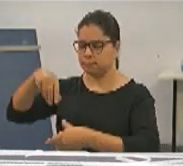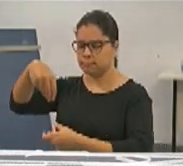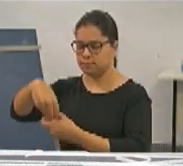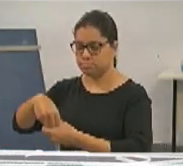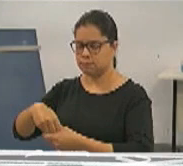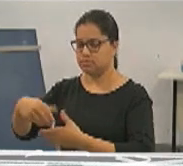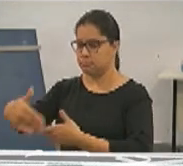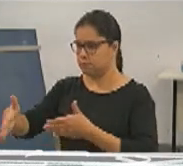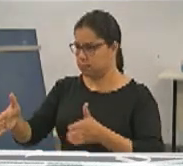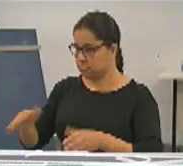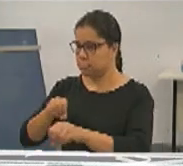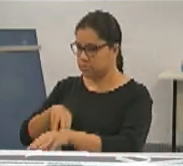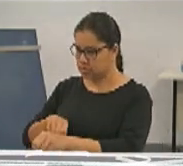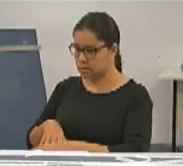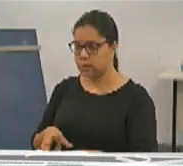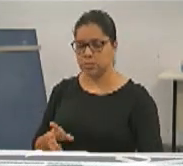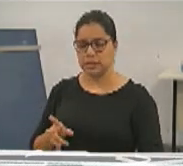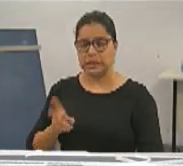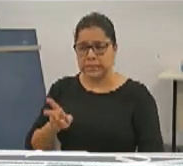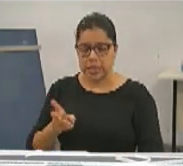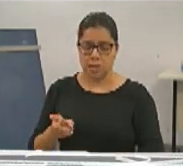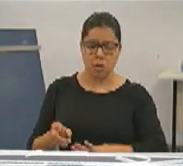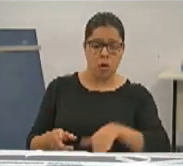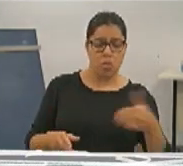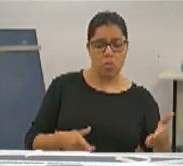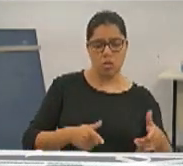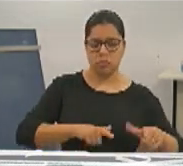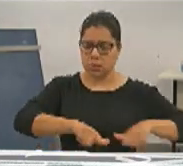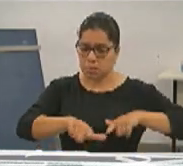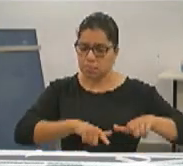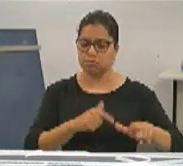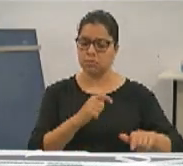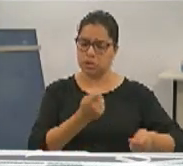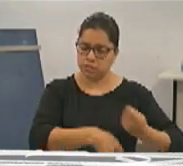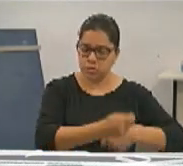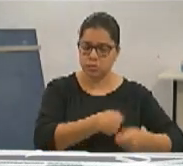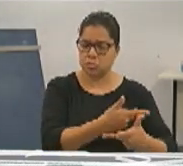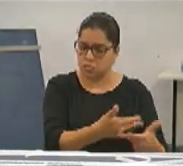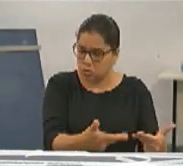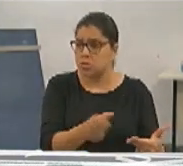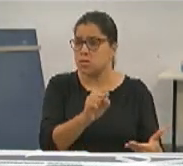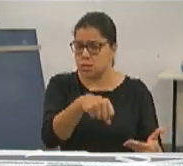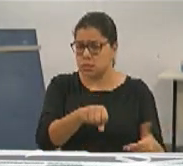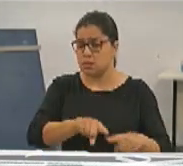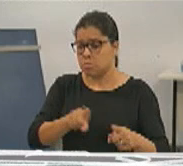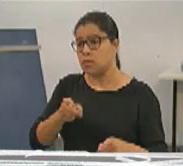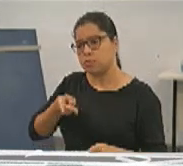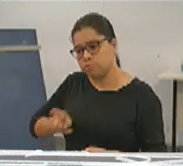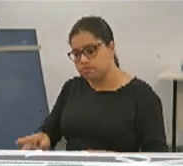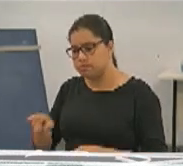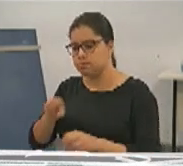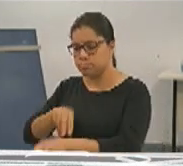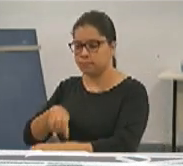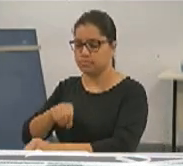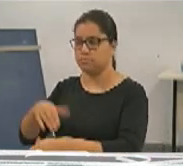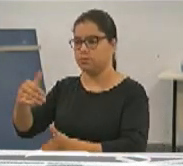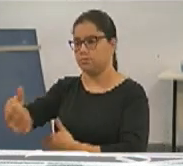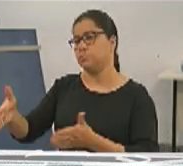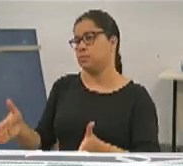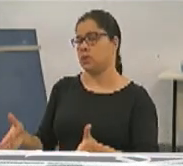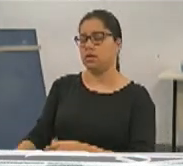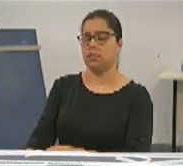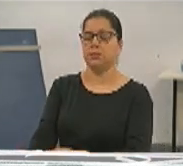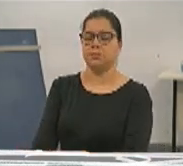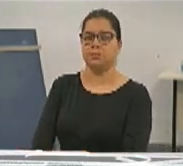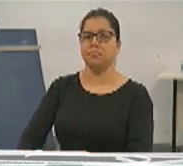nunca fiquei fora da sala de aula, né, nunca fiquei fora do laboratório, sempre estive ali presente. Né. Então, a gente